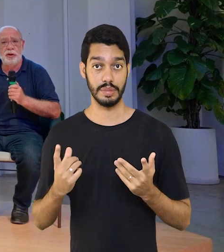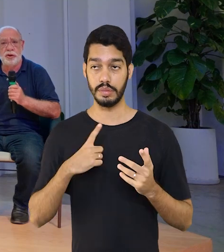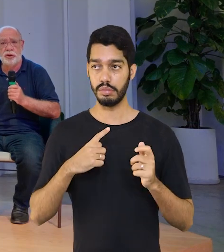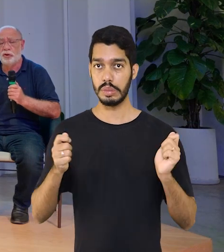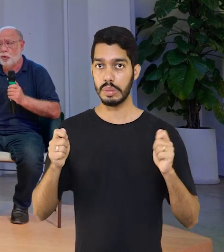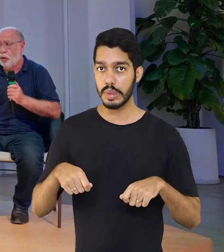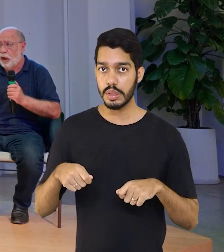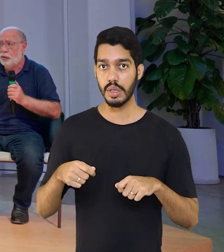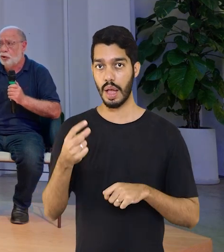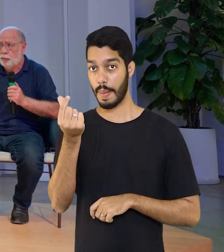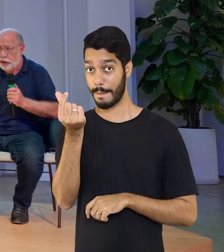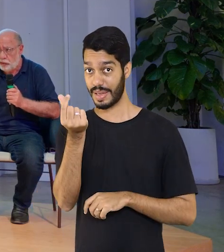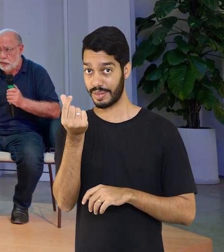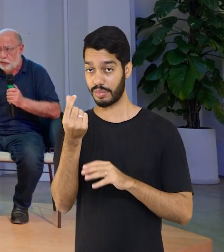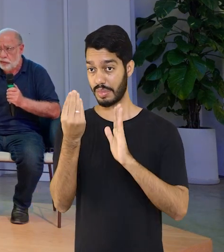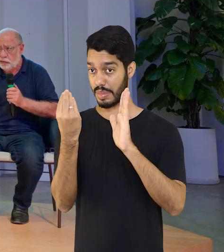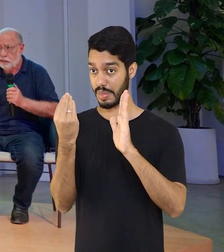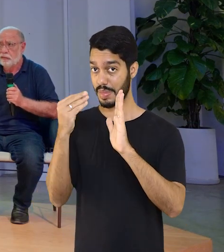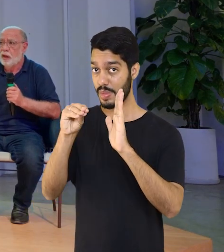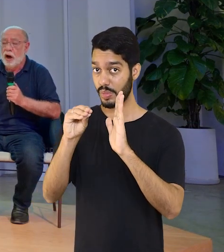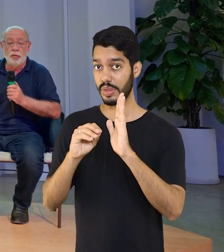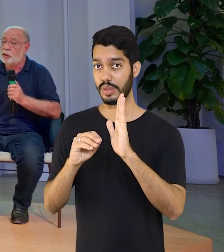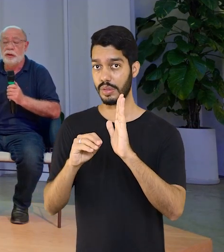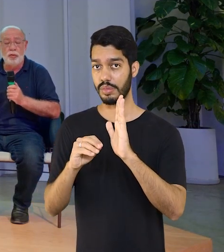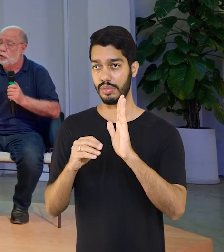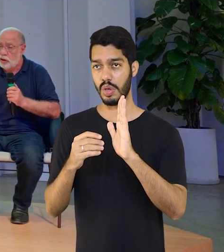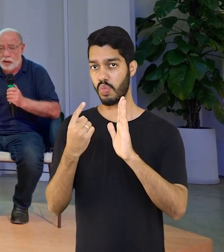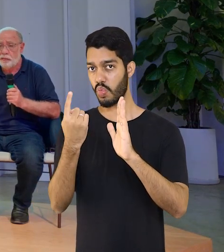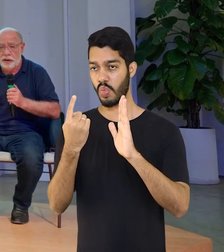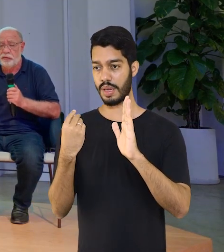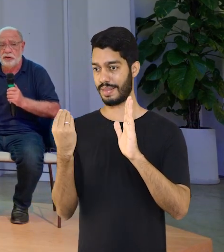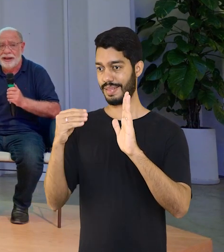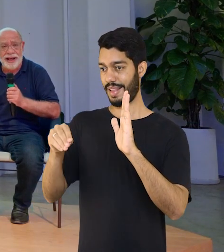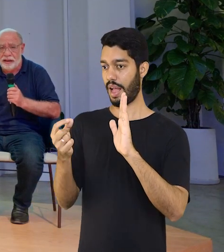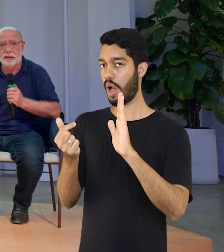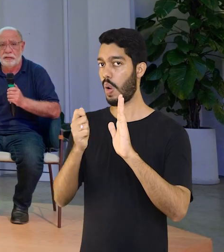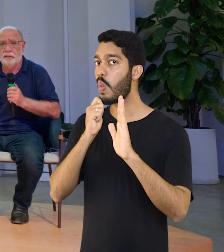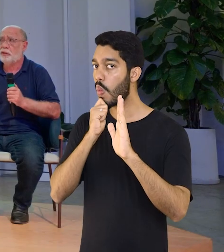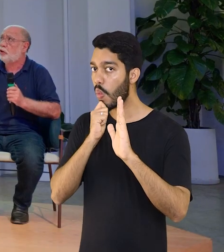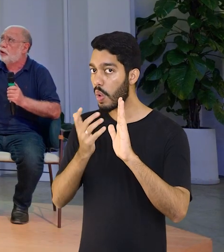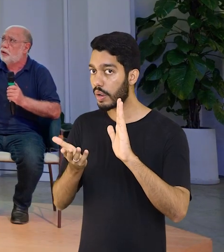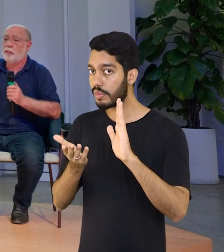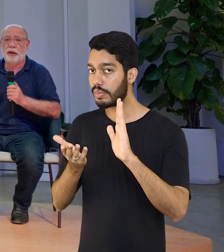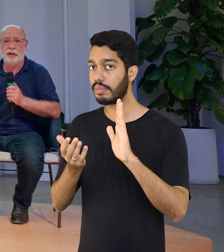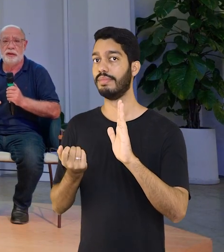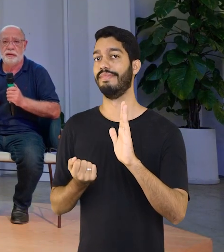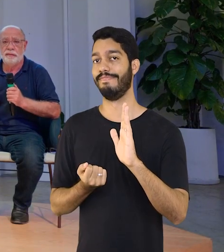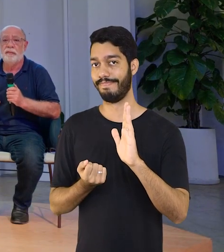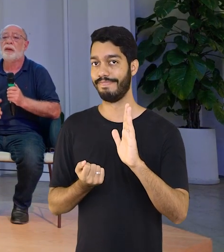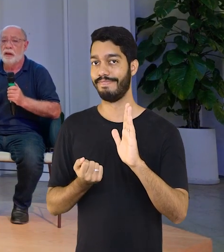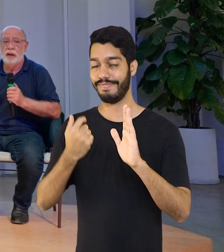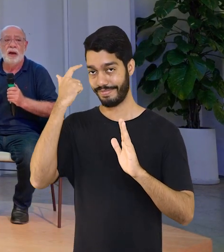capacidade política de colocar nos preços algo que não está no preço de nada, que é esquentar o